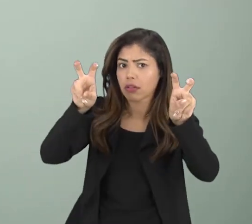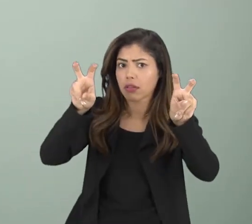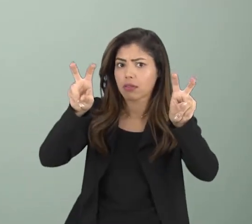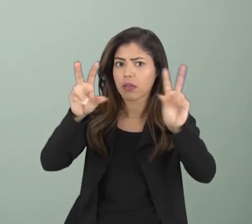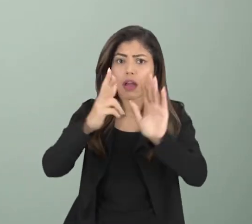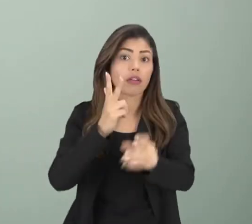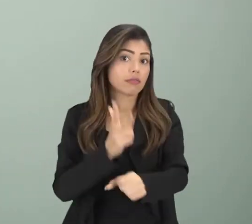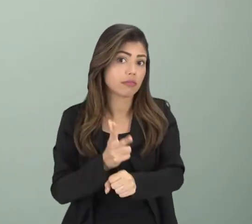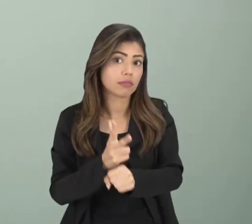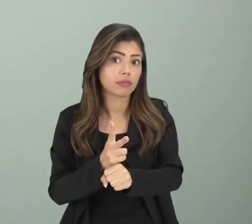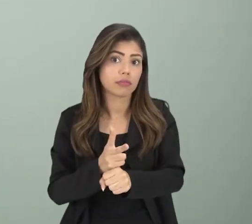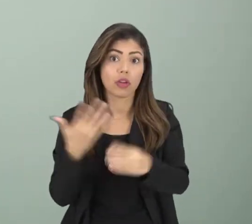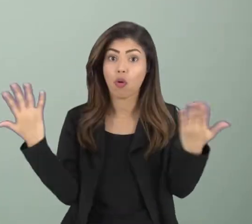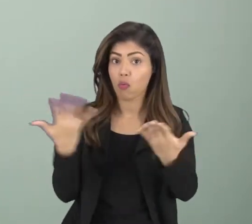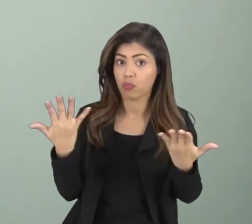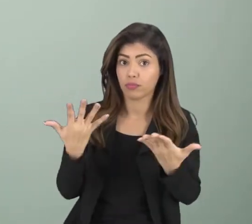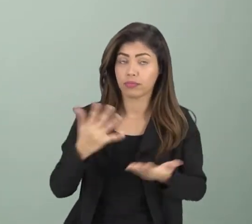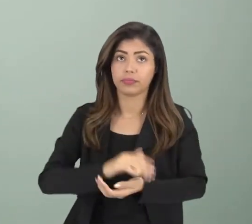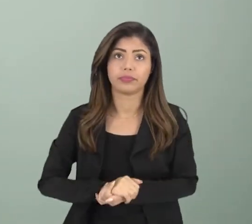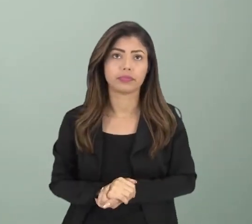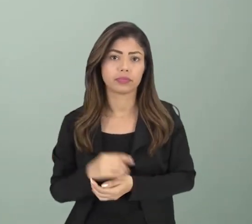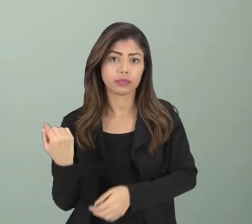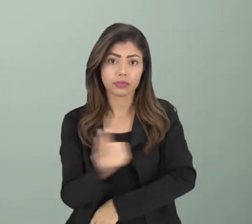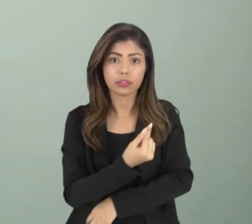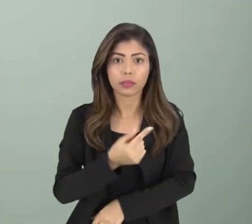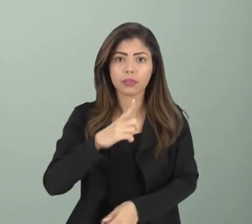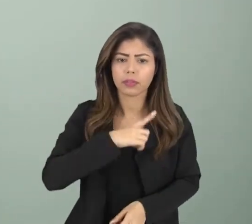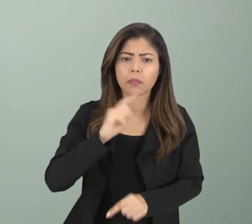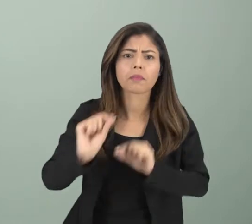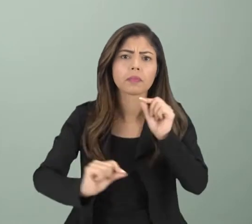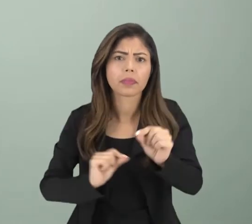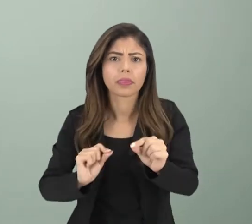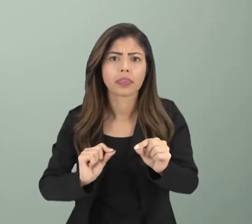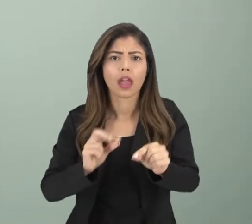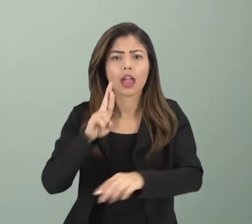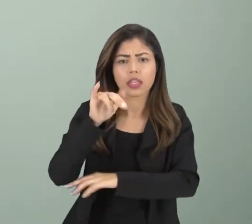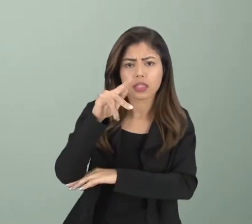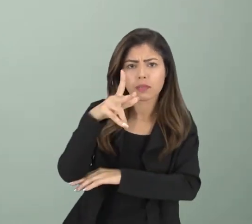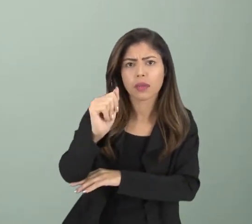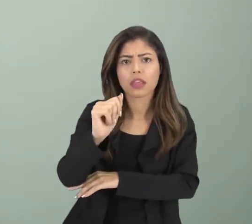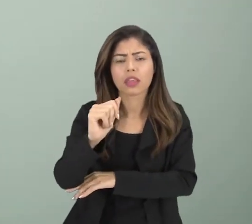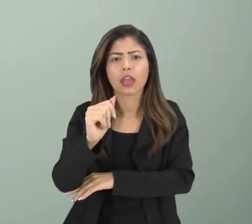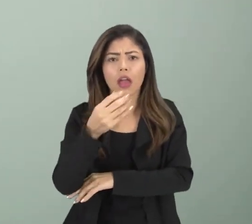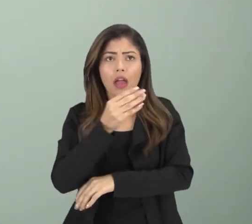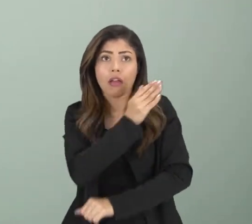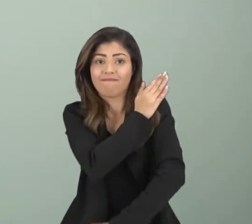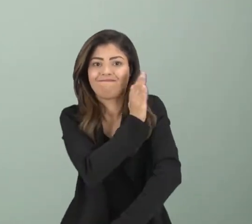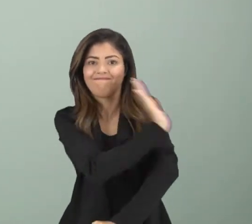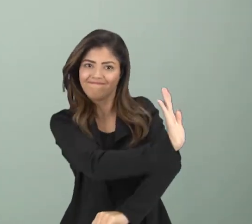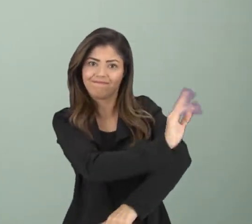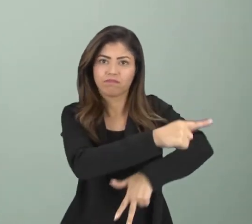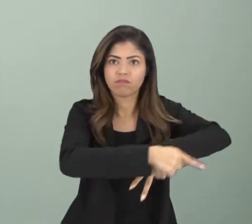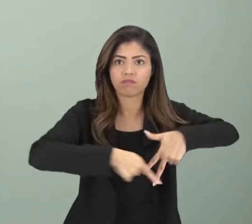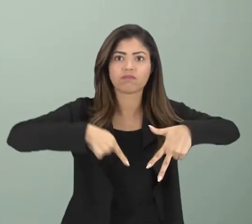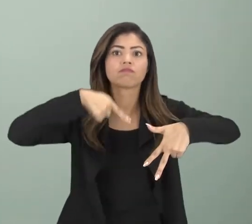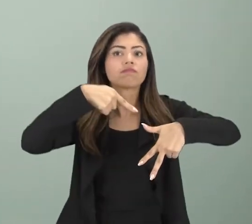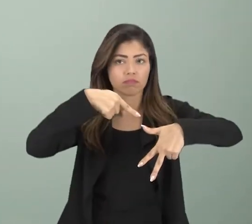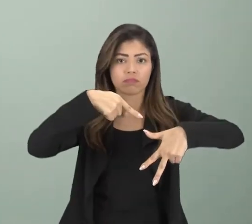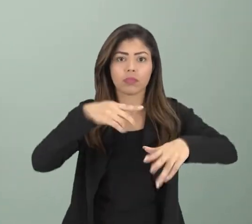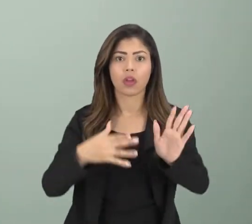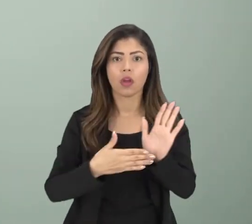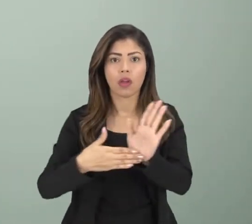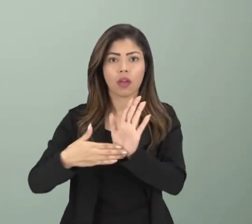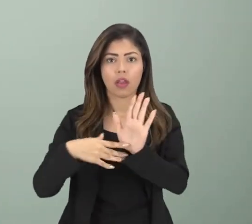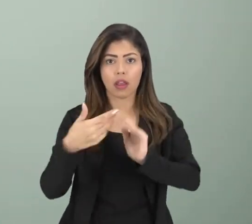nossa videoaula de hoje? Nós iremos tratar a respeito da discriminação. Eu vou